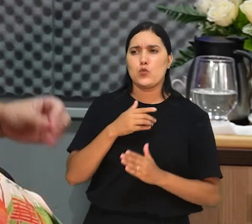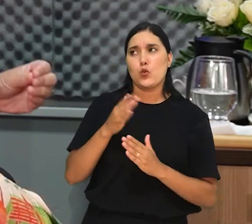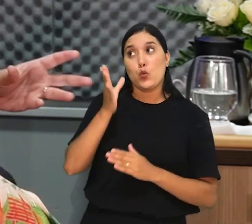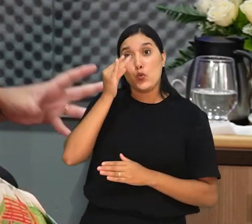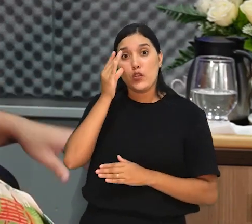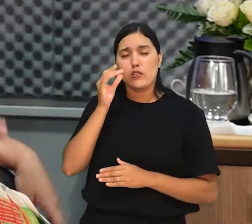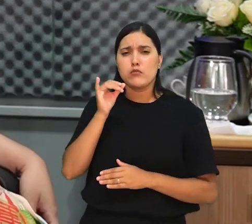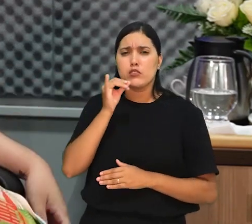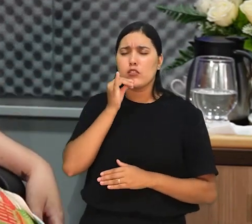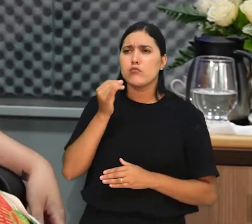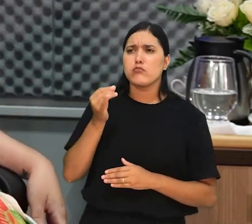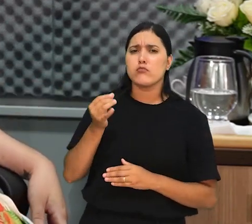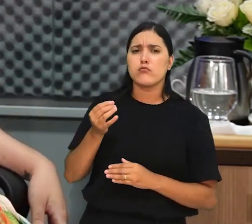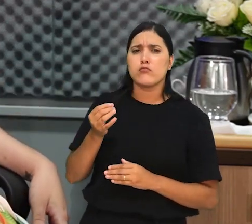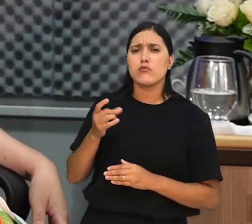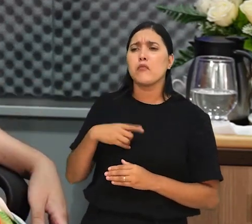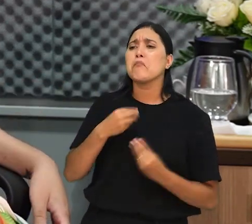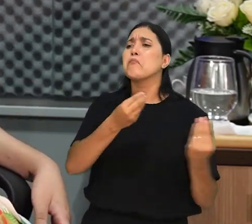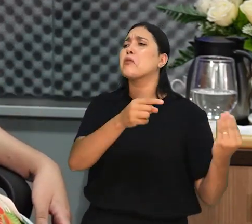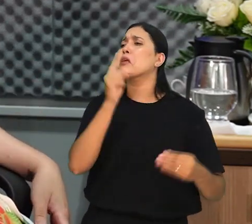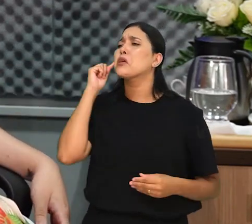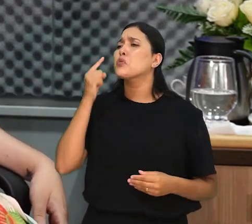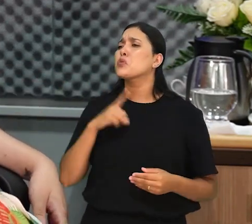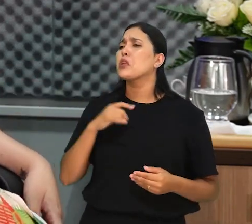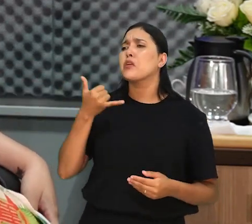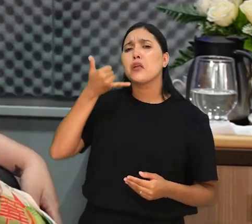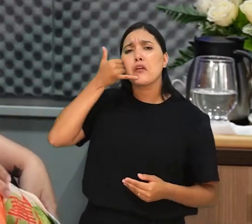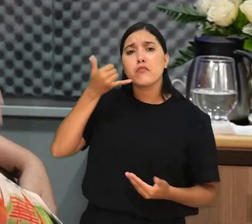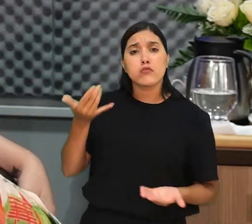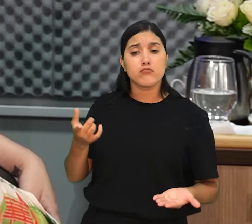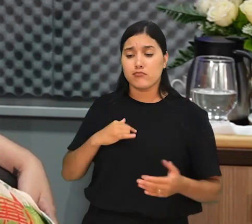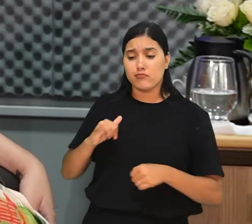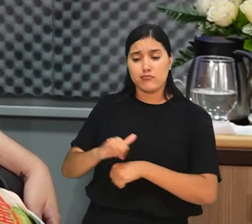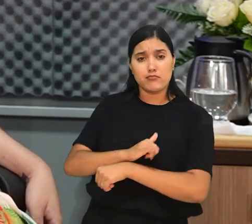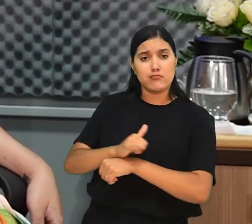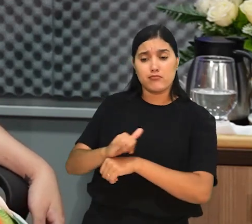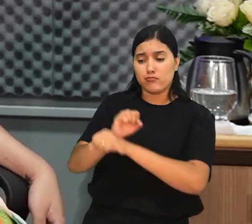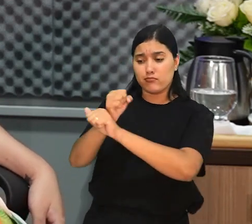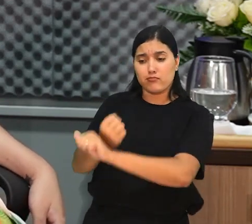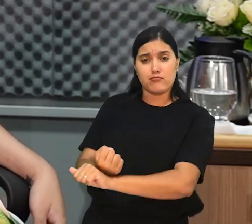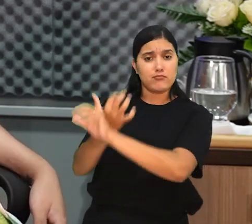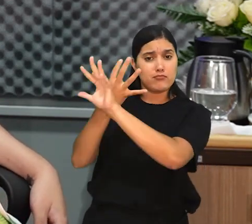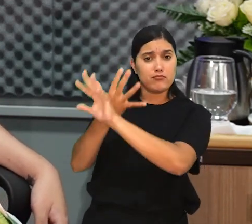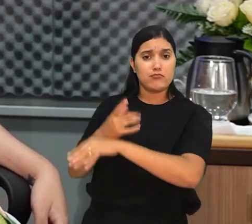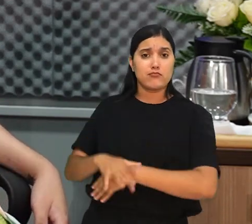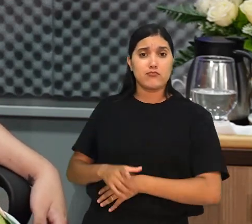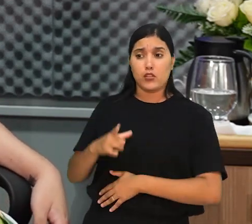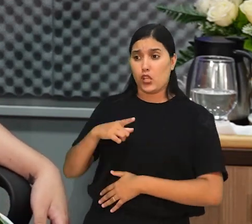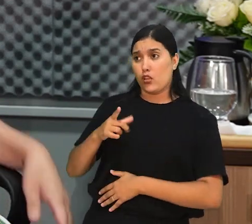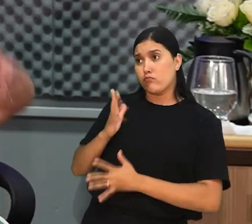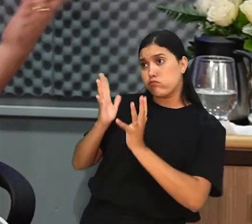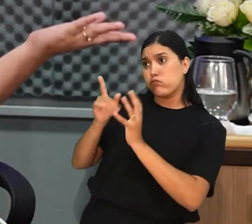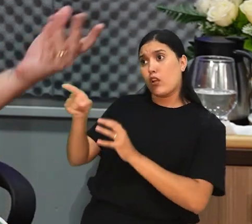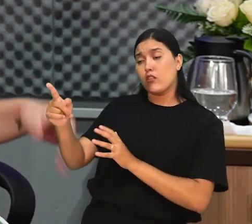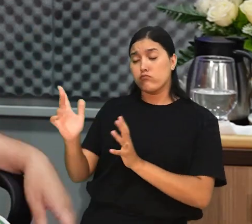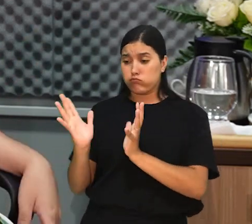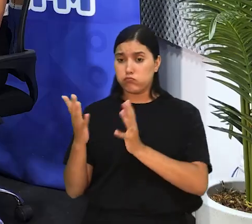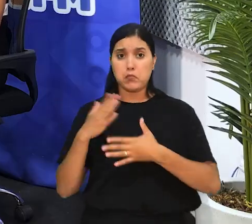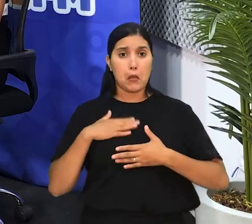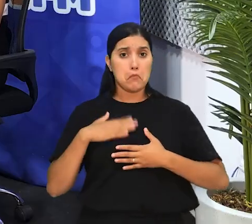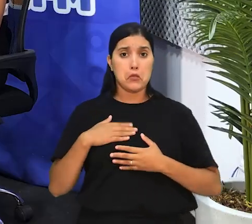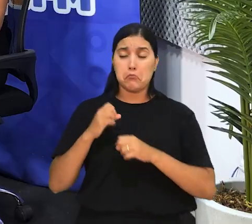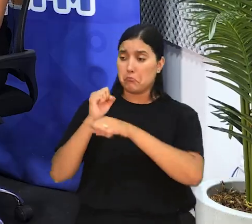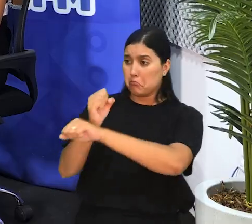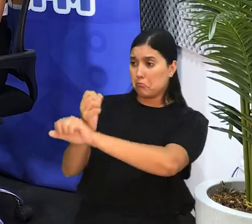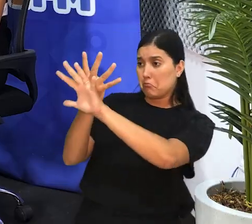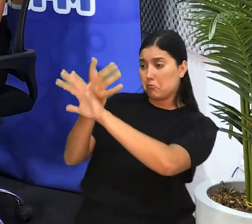gente tem curiosidade, né? Mas ele vai querer telefone pra quê? Mas hoje a gente tem a ferramenta de chamada de vídeo, ora, né? Eu tô ouvindo, ele tá me vendo,